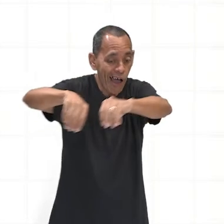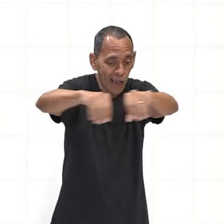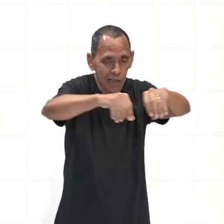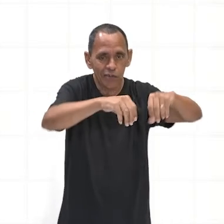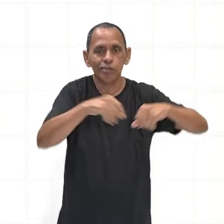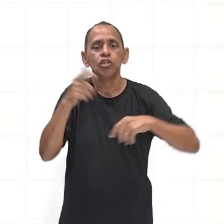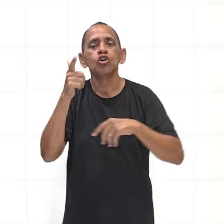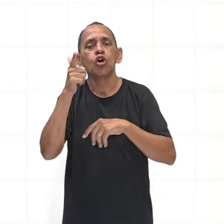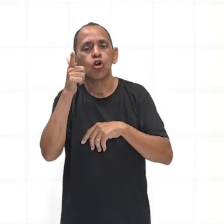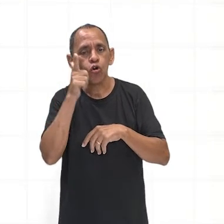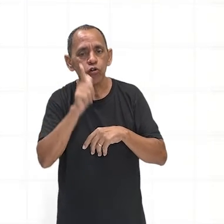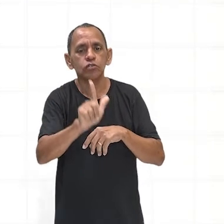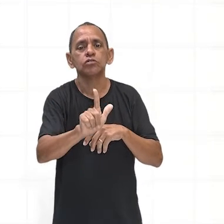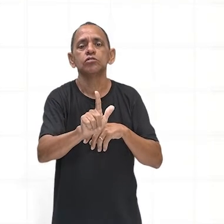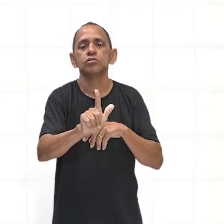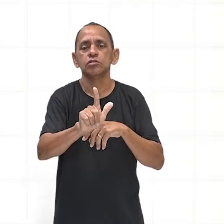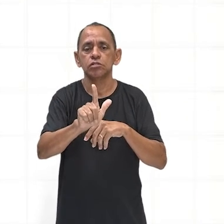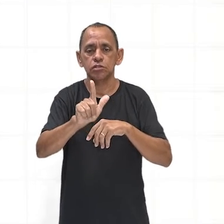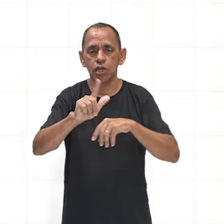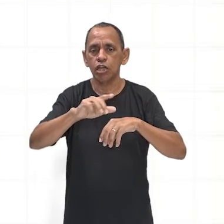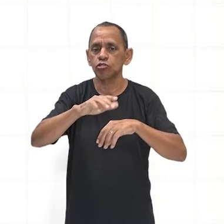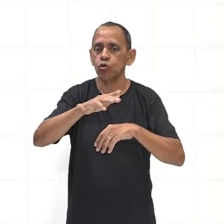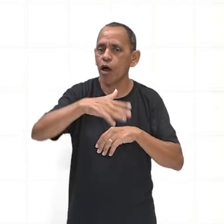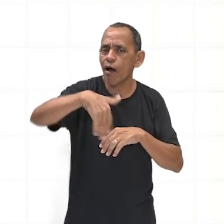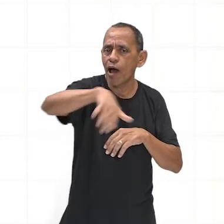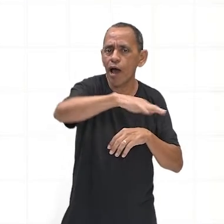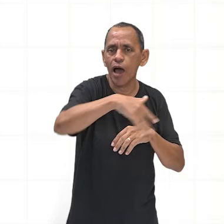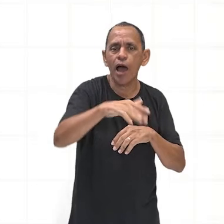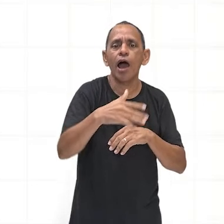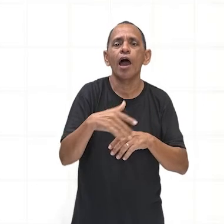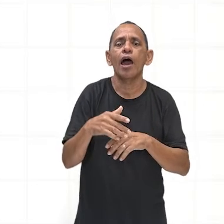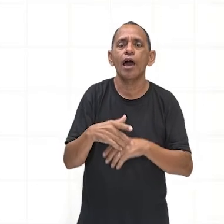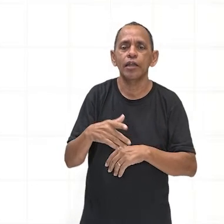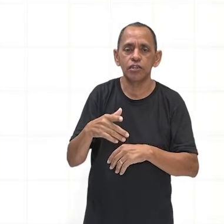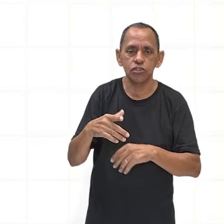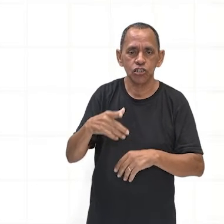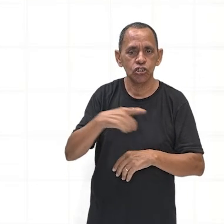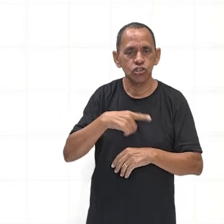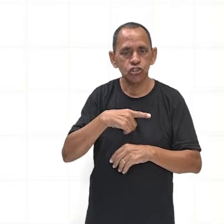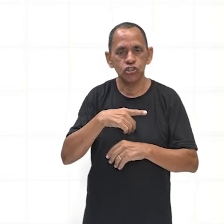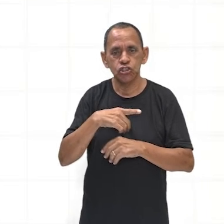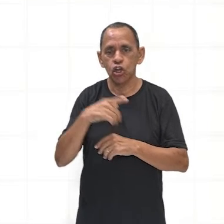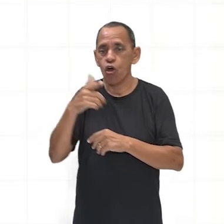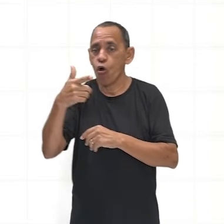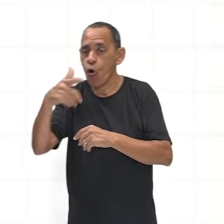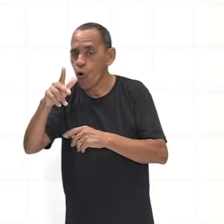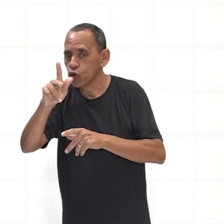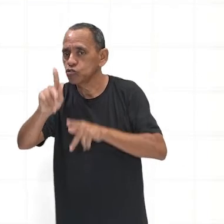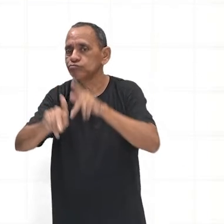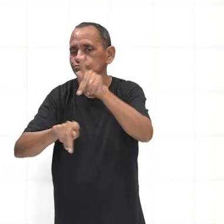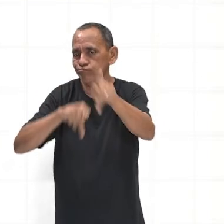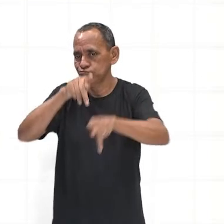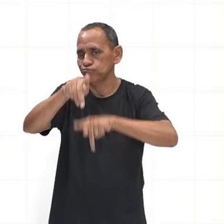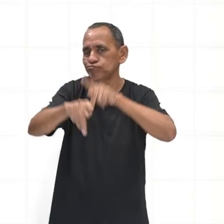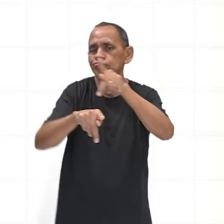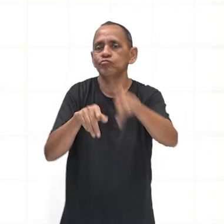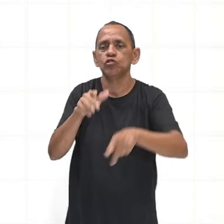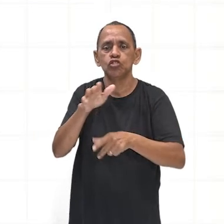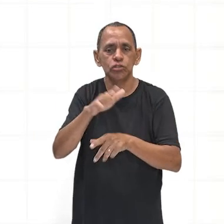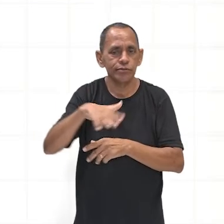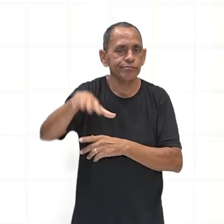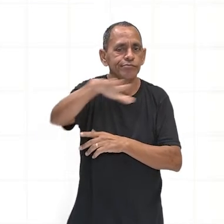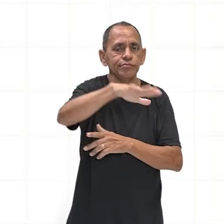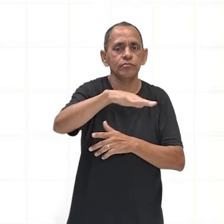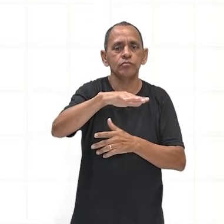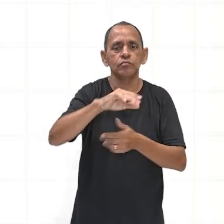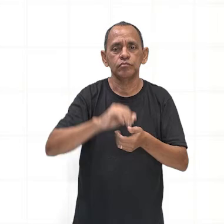territórios pertencentes aos outros povos, tá? A outros povos da região. Nós vamos ver,